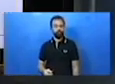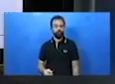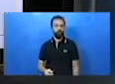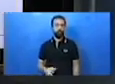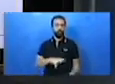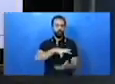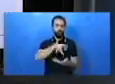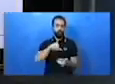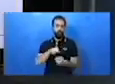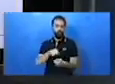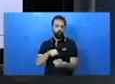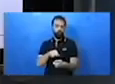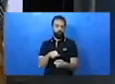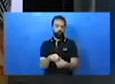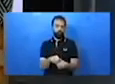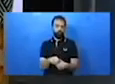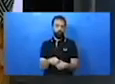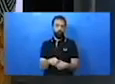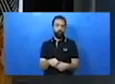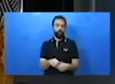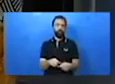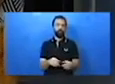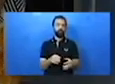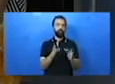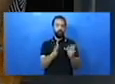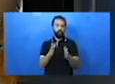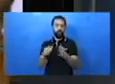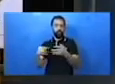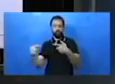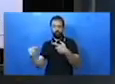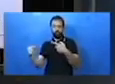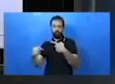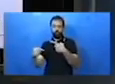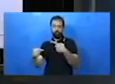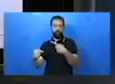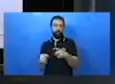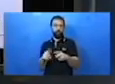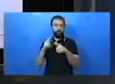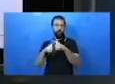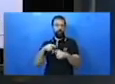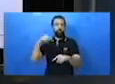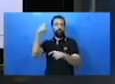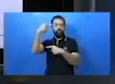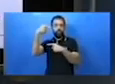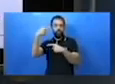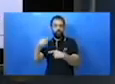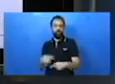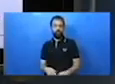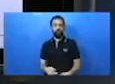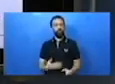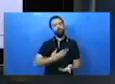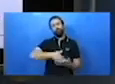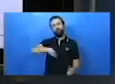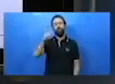seu todo referência, no caso é o 24, divide pelo de baixo e multiplica pelo de cima. Vocês vão ouvir isso agora